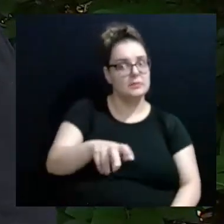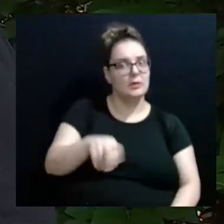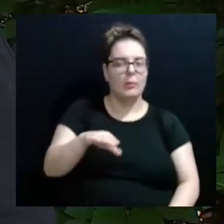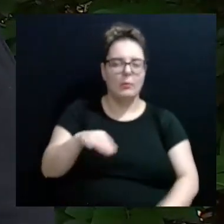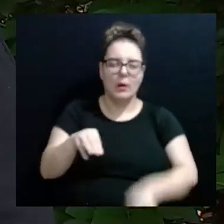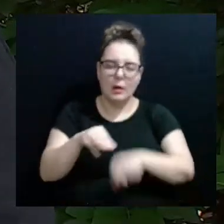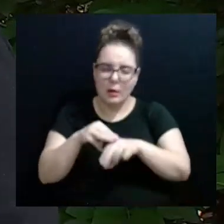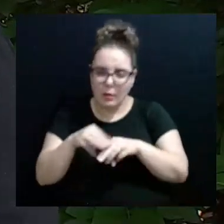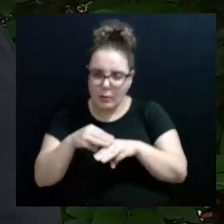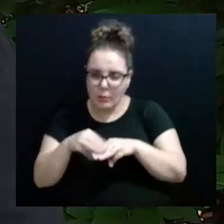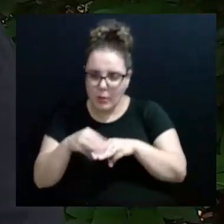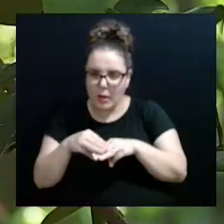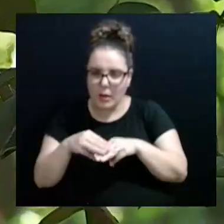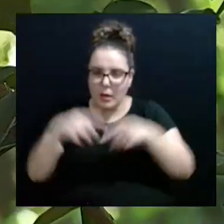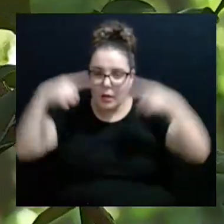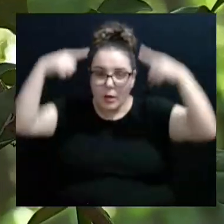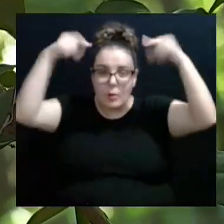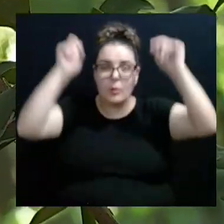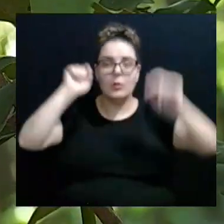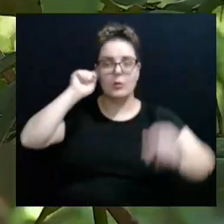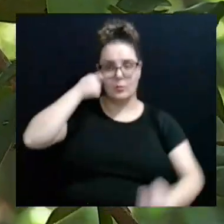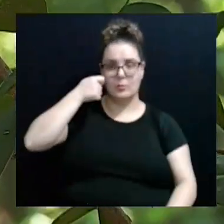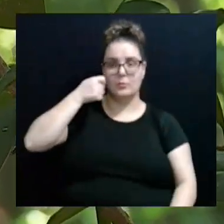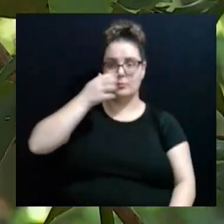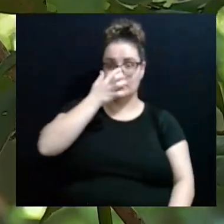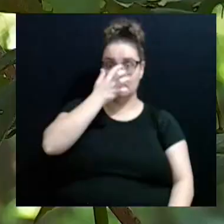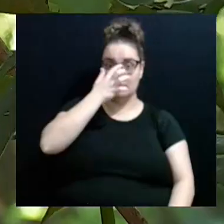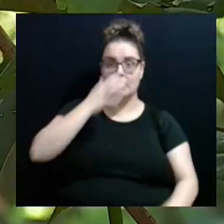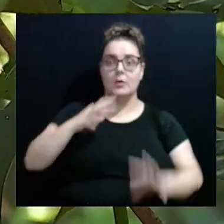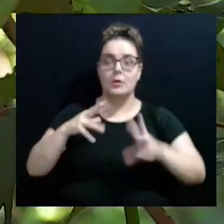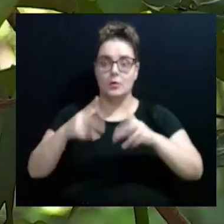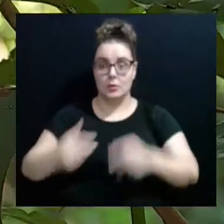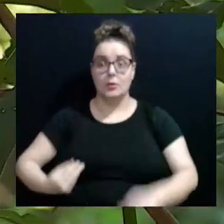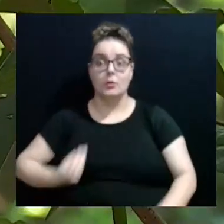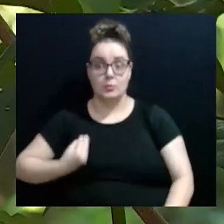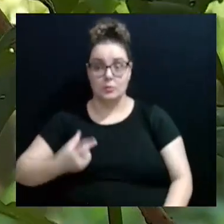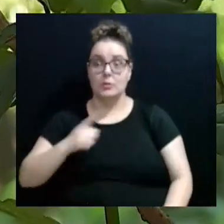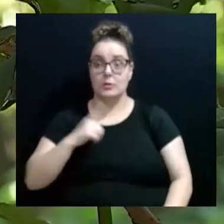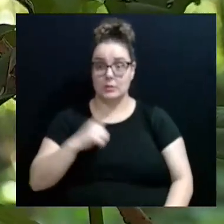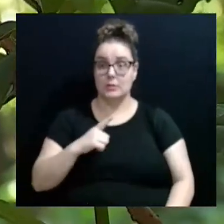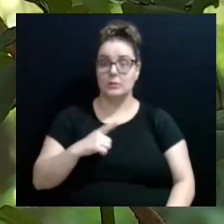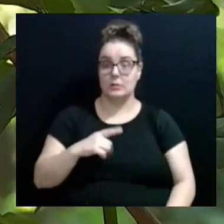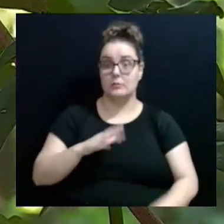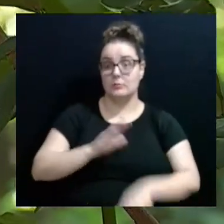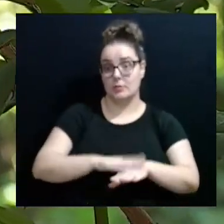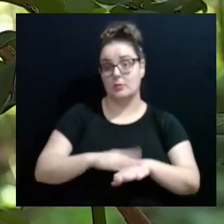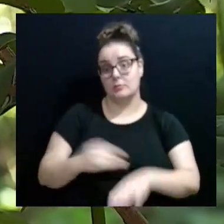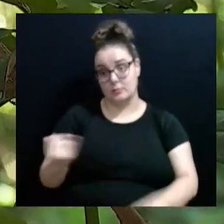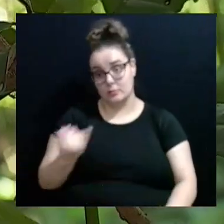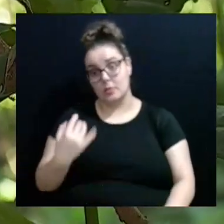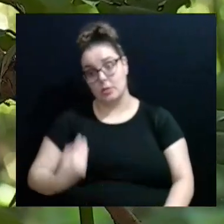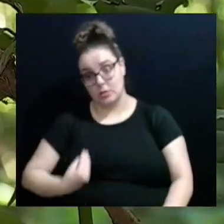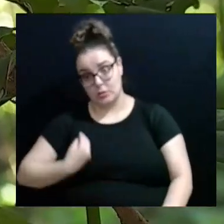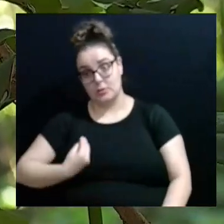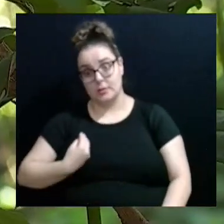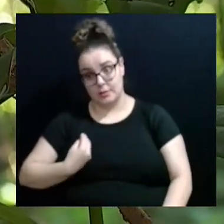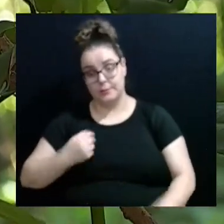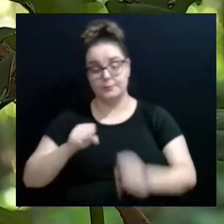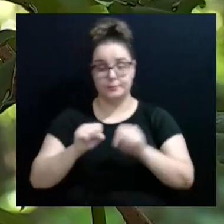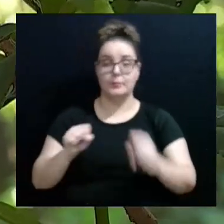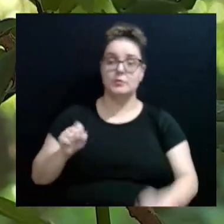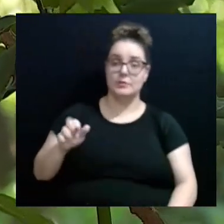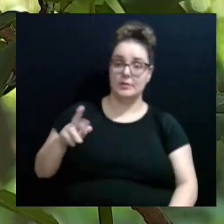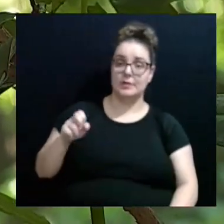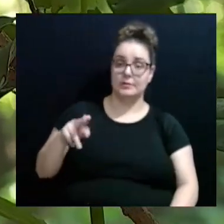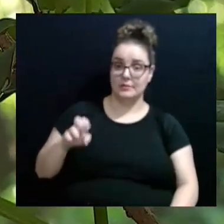de orelha preta, o Didelphis aurita. Todos os seres vivos têm uma função importante, né? Onde vivem no ecossistema. E os saruês têm muitas funções.